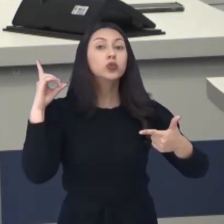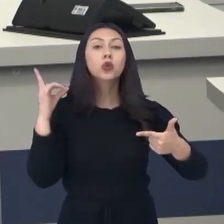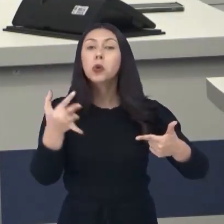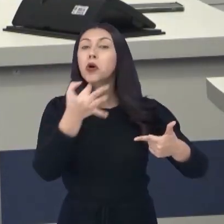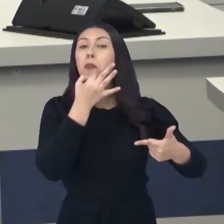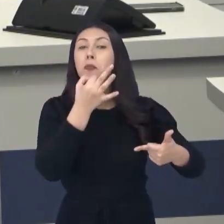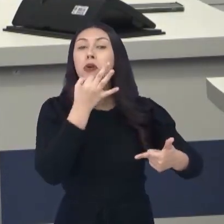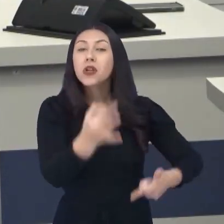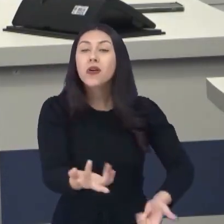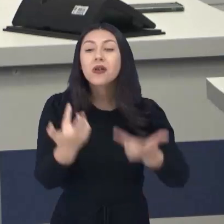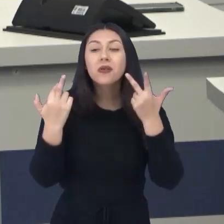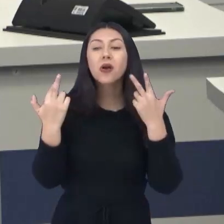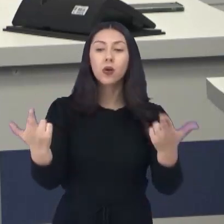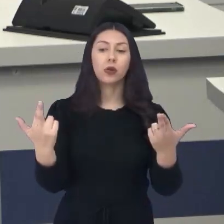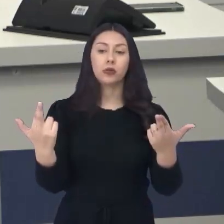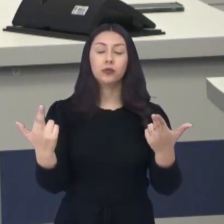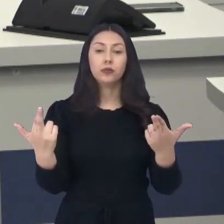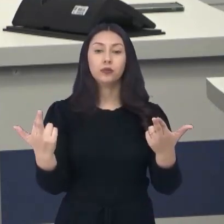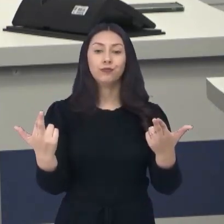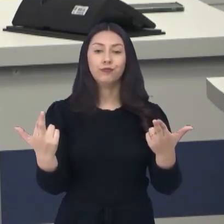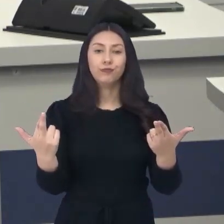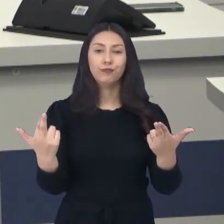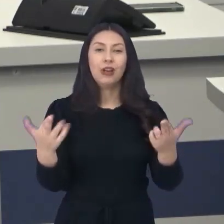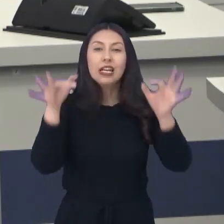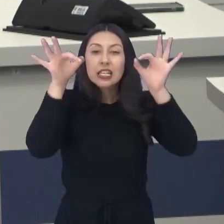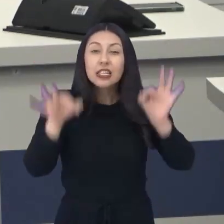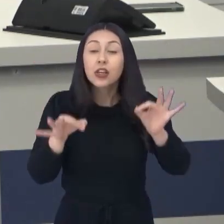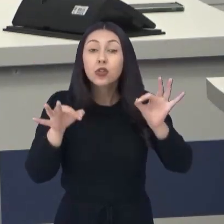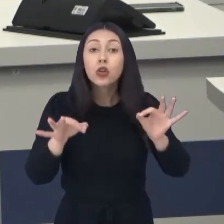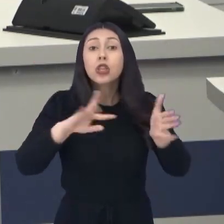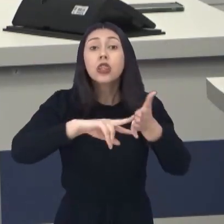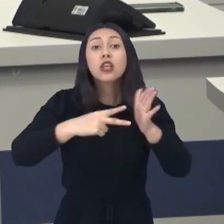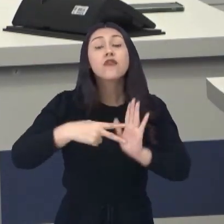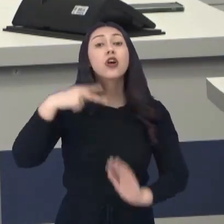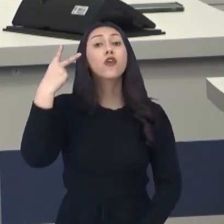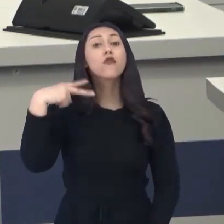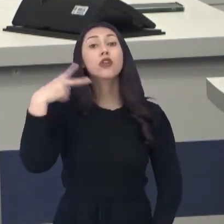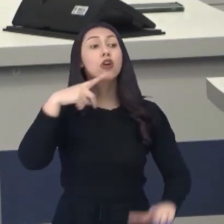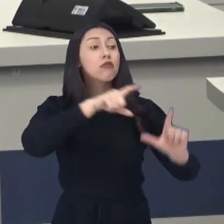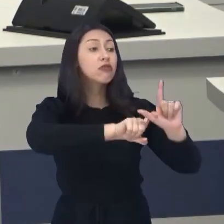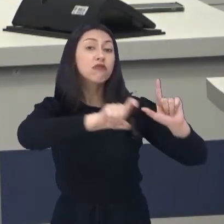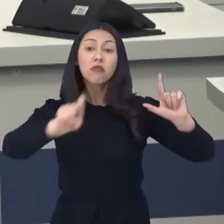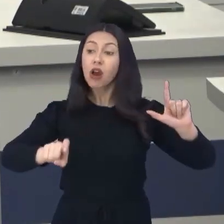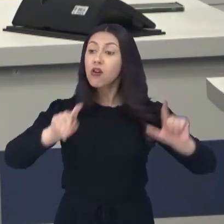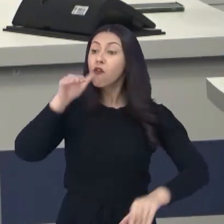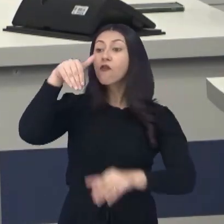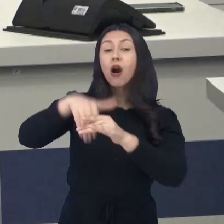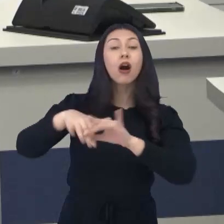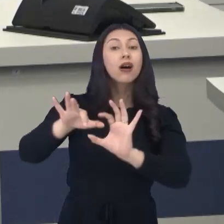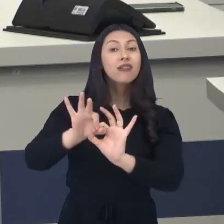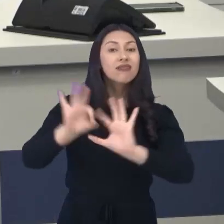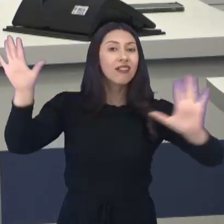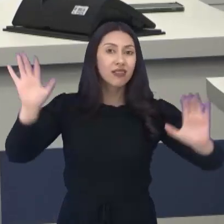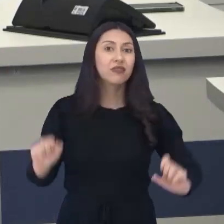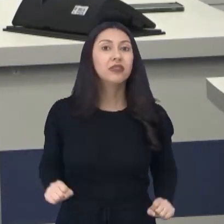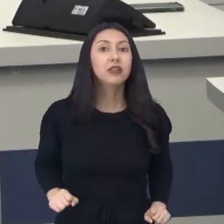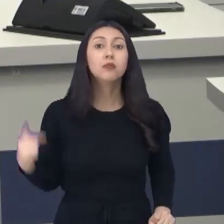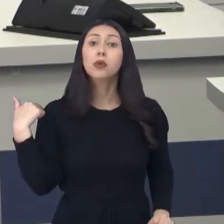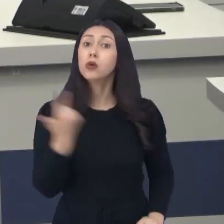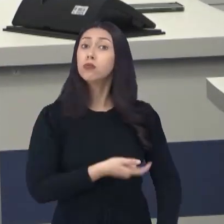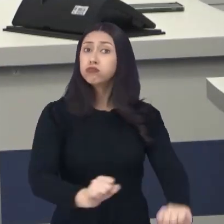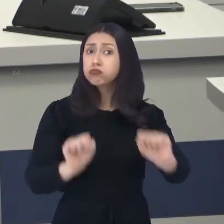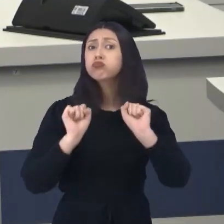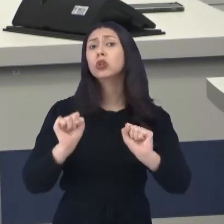mesmo pensamento que eu tenho. Isso é independência para votar nesse projeto, para que a gente possa fazer